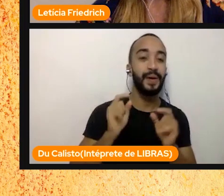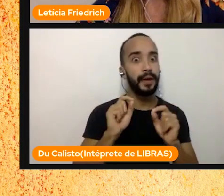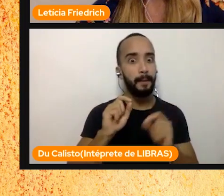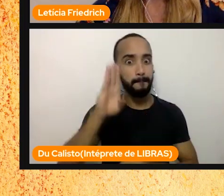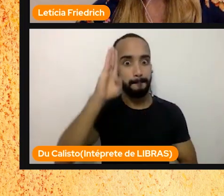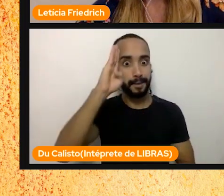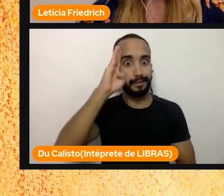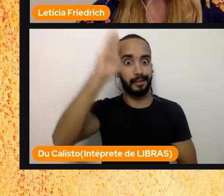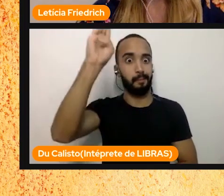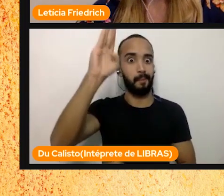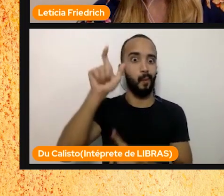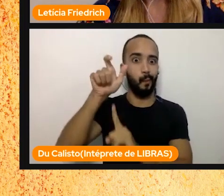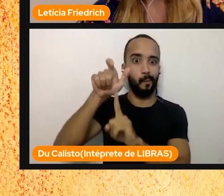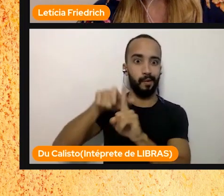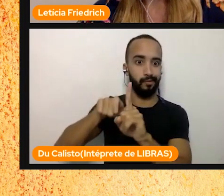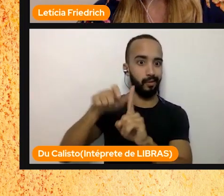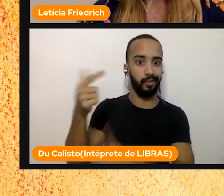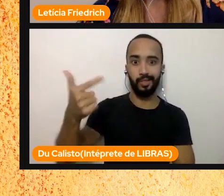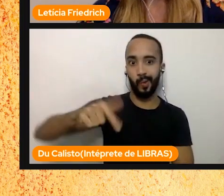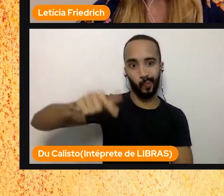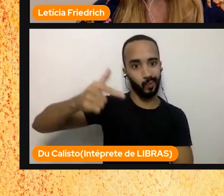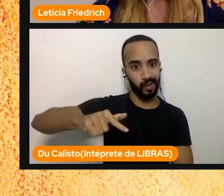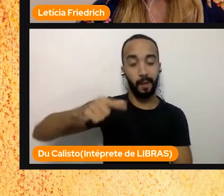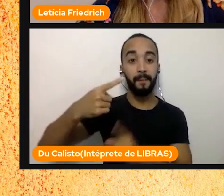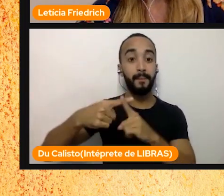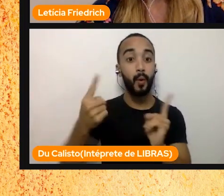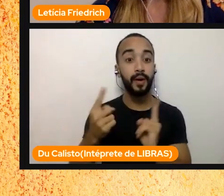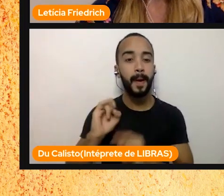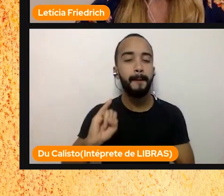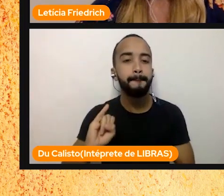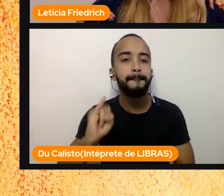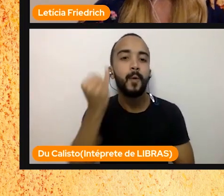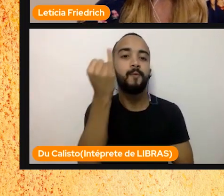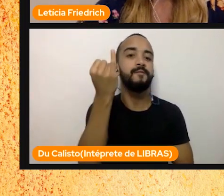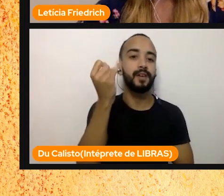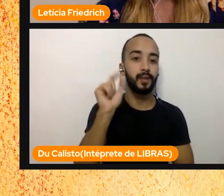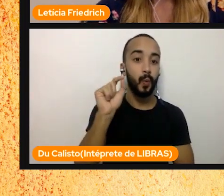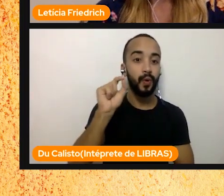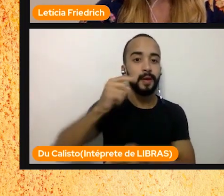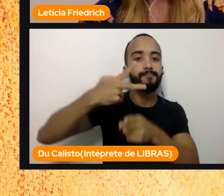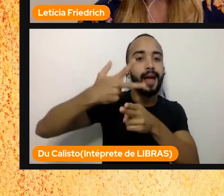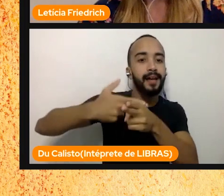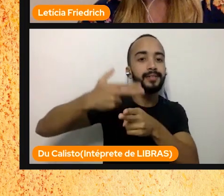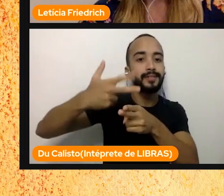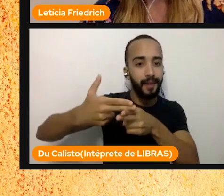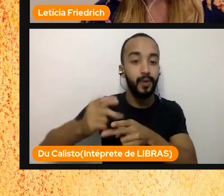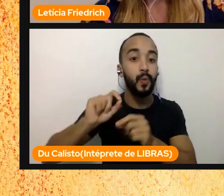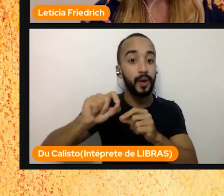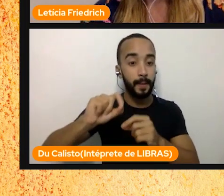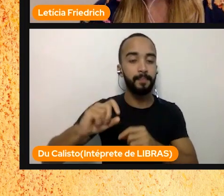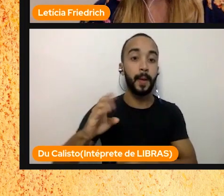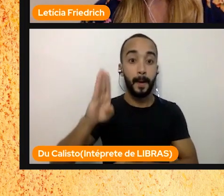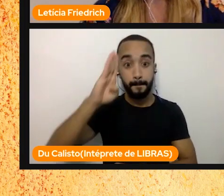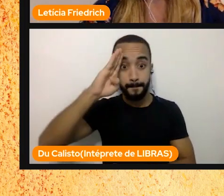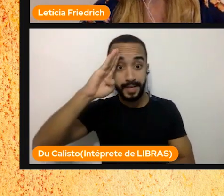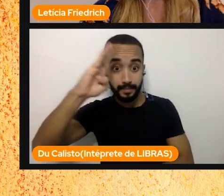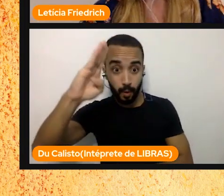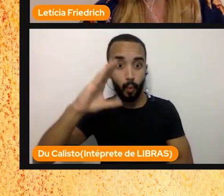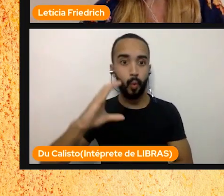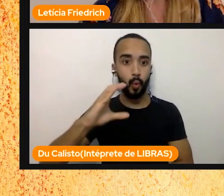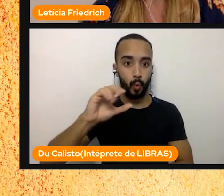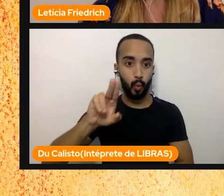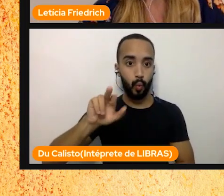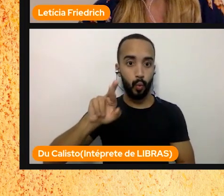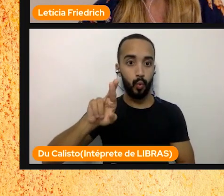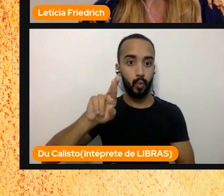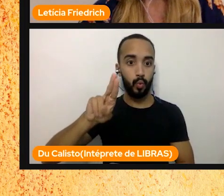a gente aproveita os personagens da série, né, mas quem carrega o filme principalmente é o Curupira, a comadre Florzinha, né, que